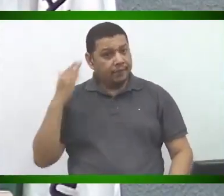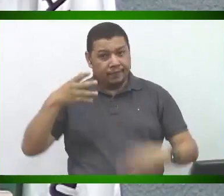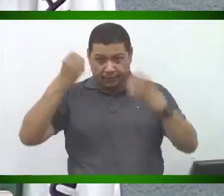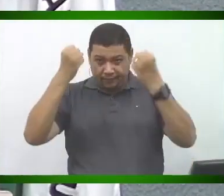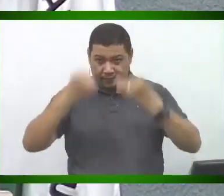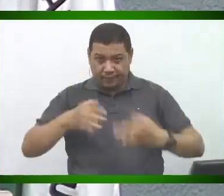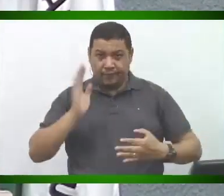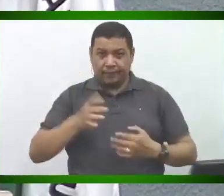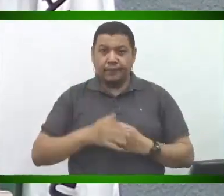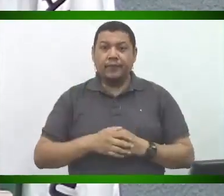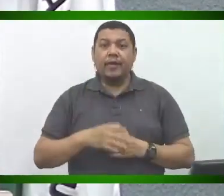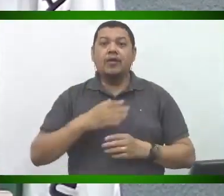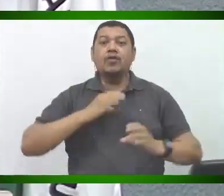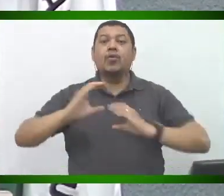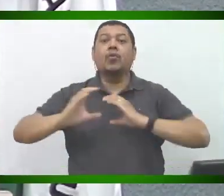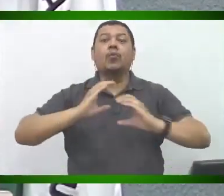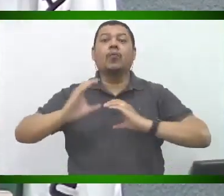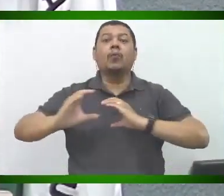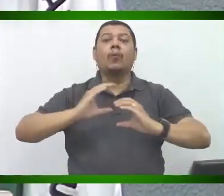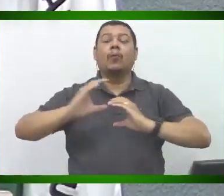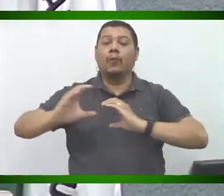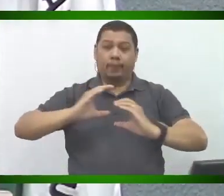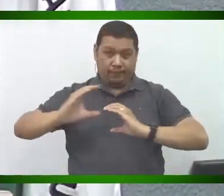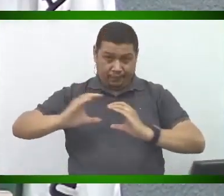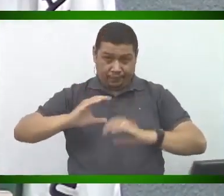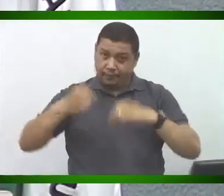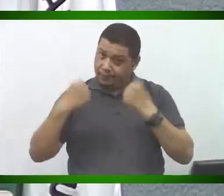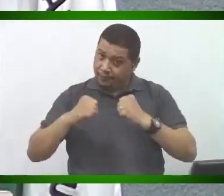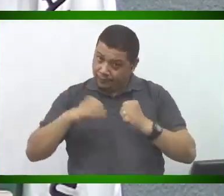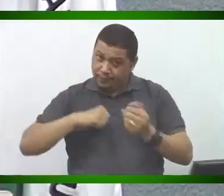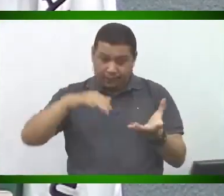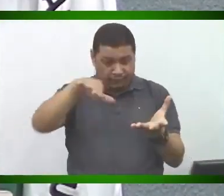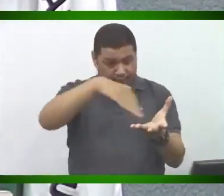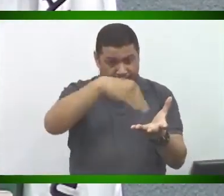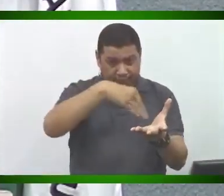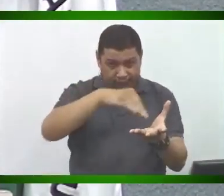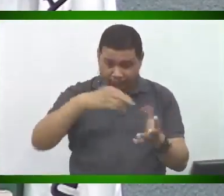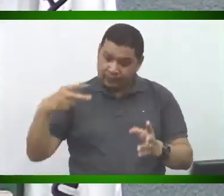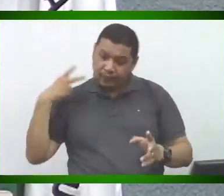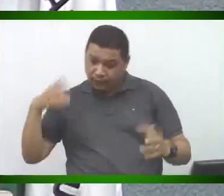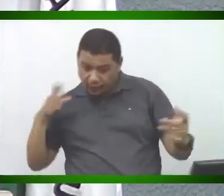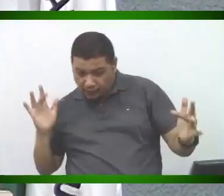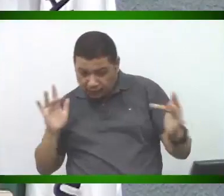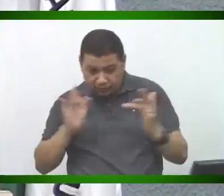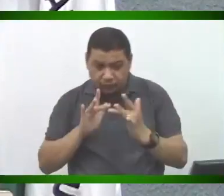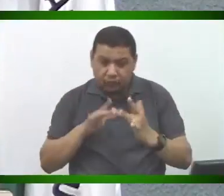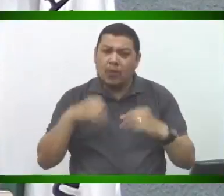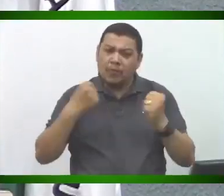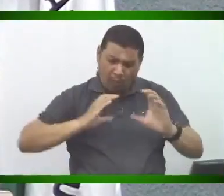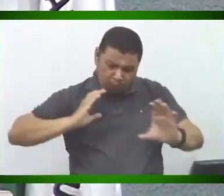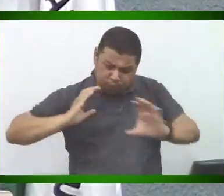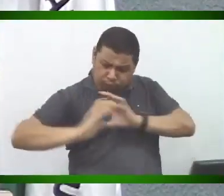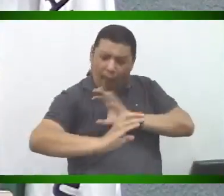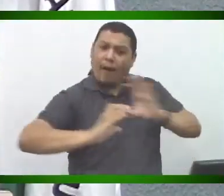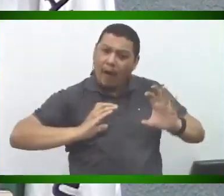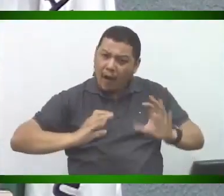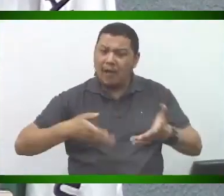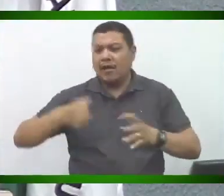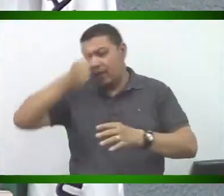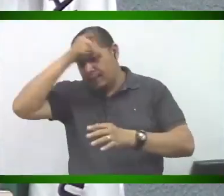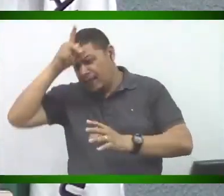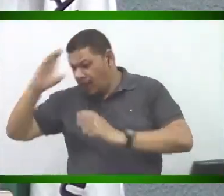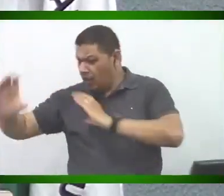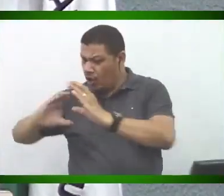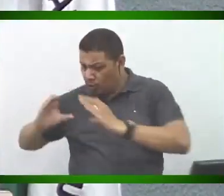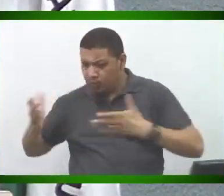necessidade de comunicação, né, entre secretários, vereadores, prefeito do município, realmente,